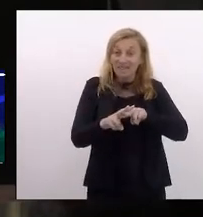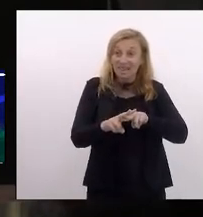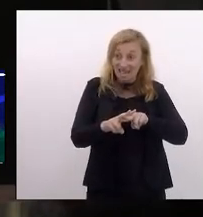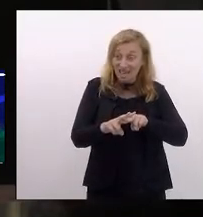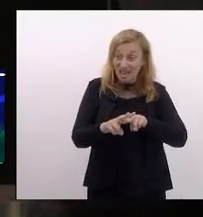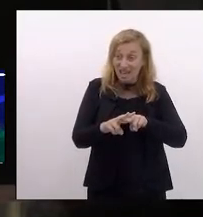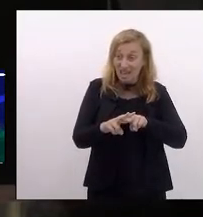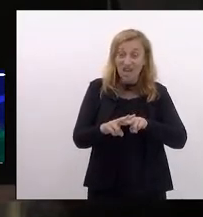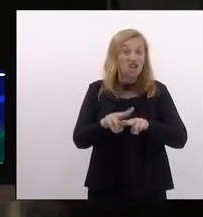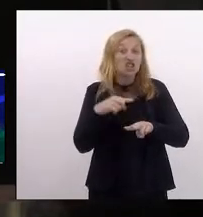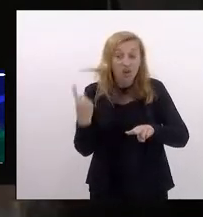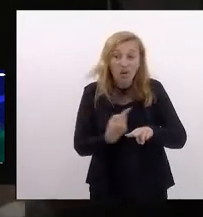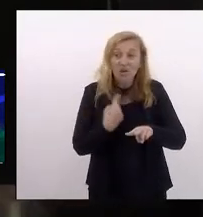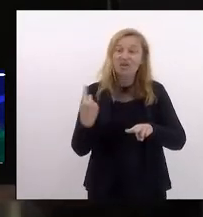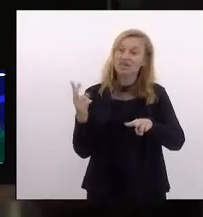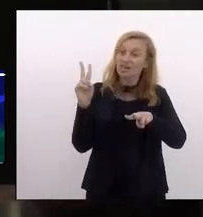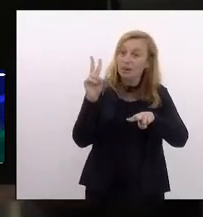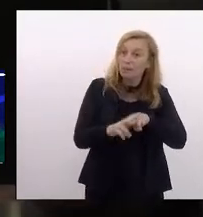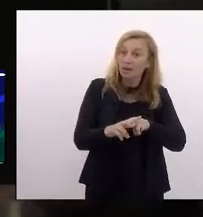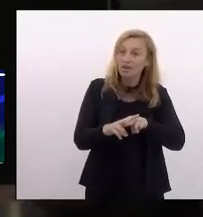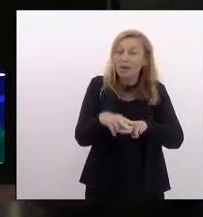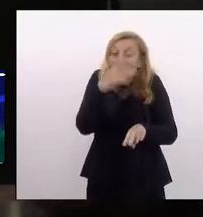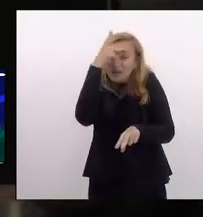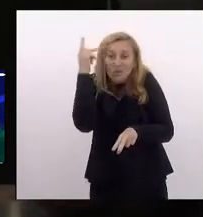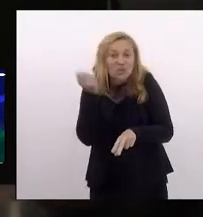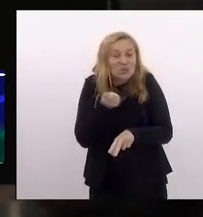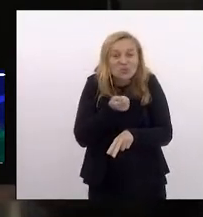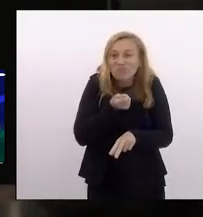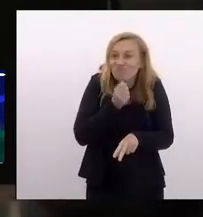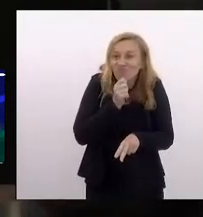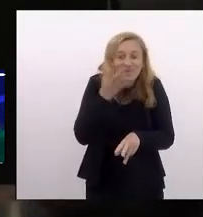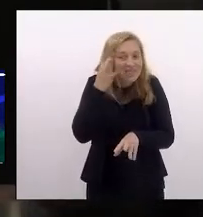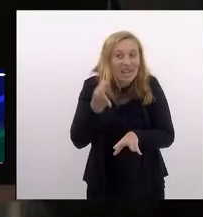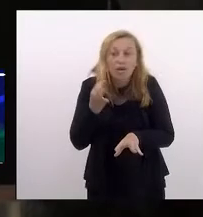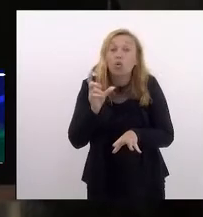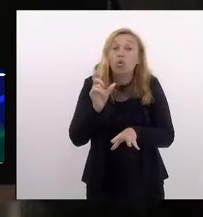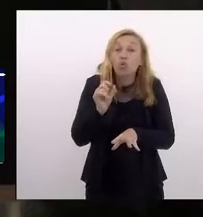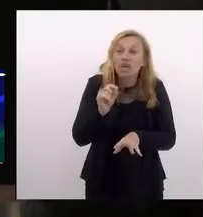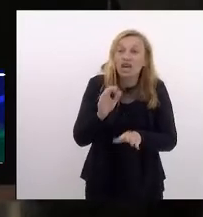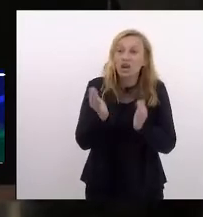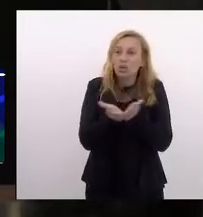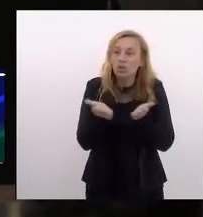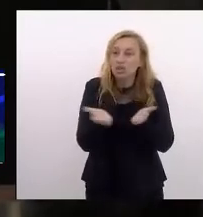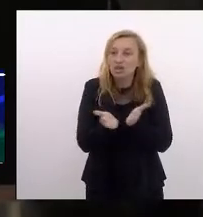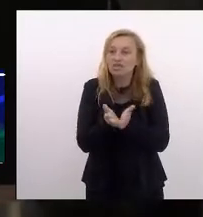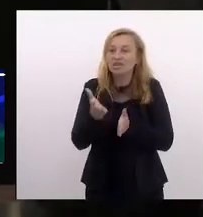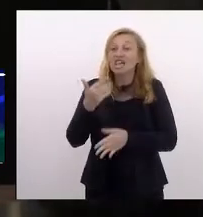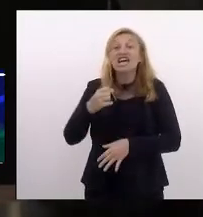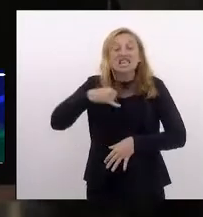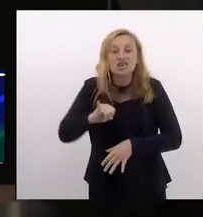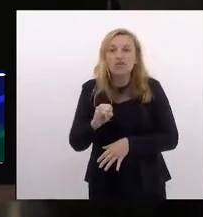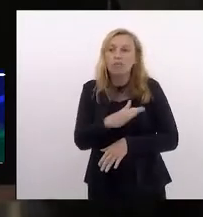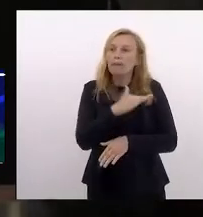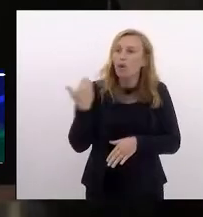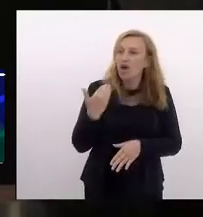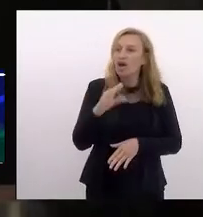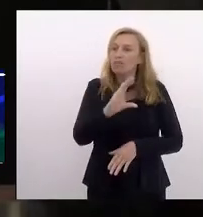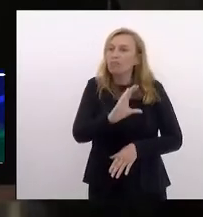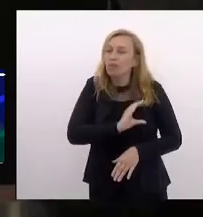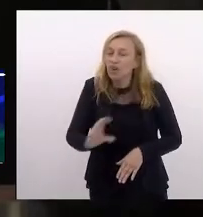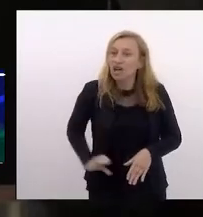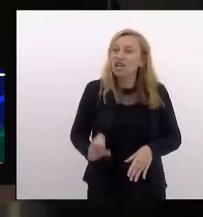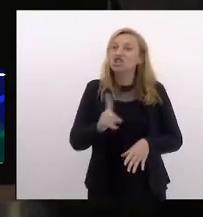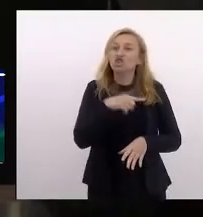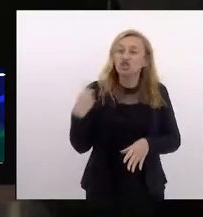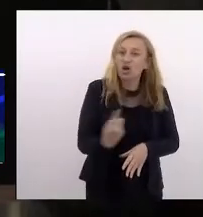todos presos ninguém sabe o que o Cristão faz um e para morrer pelo evangelho morreria ninguém para o